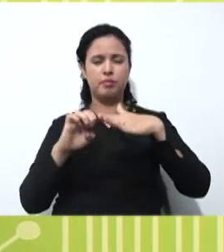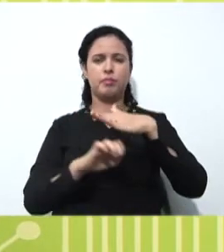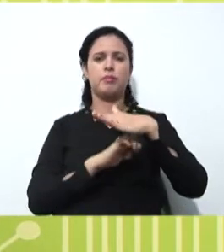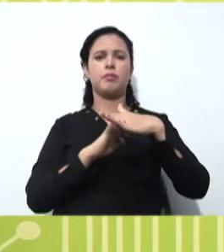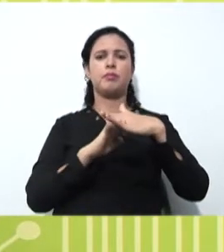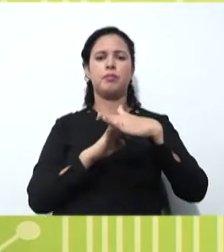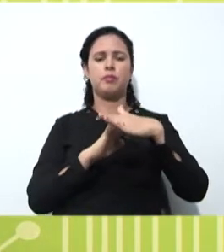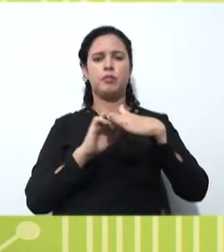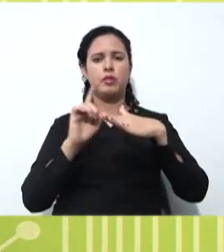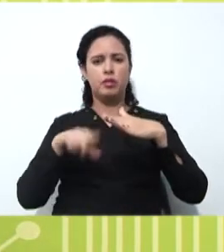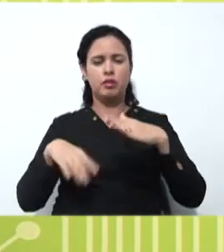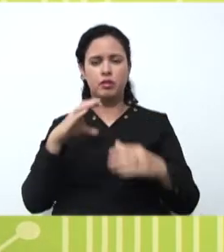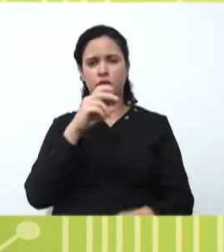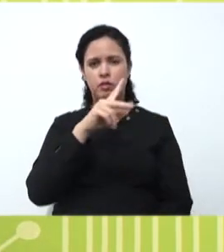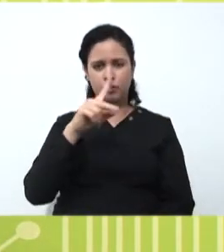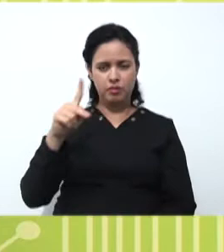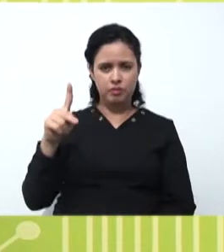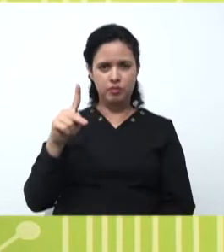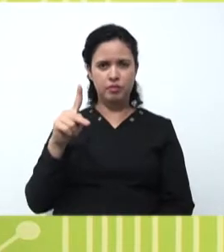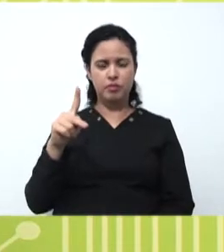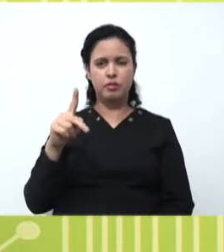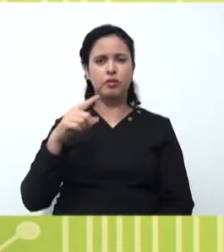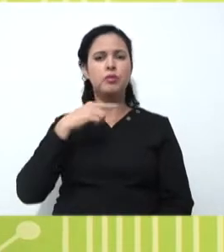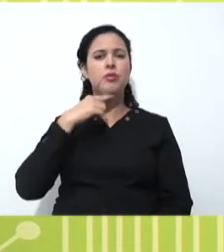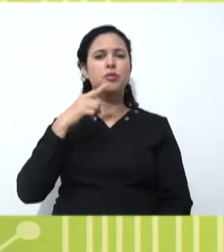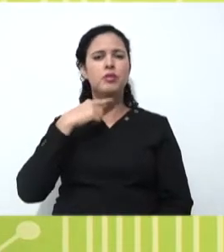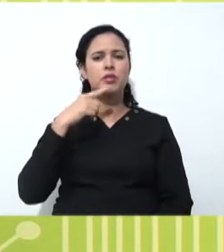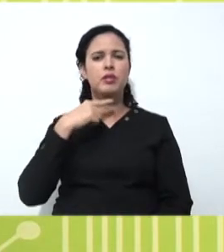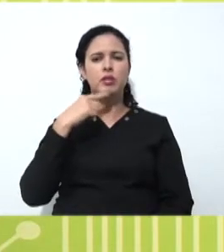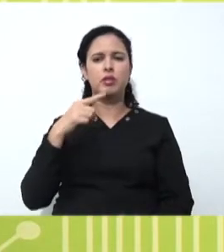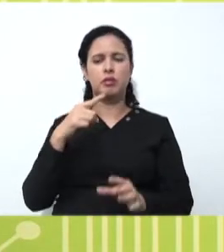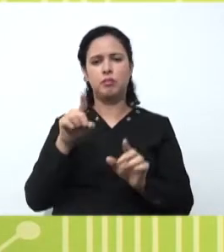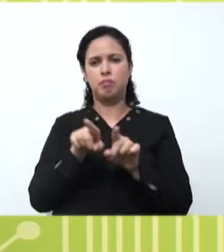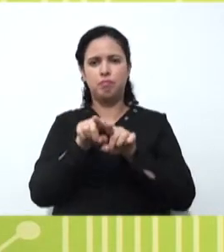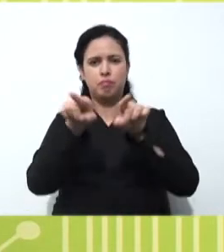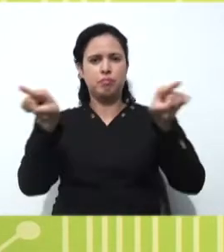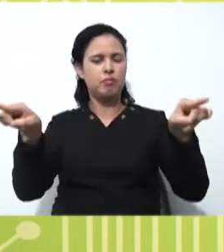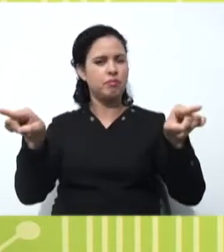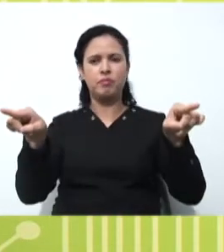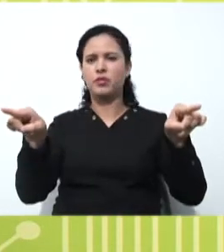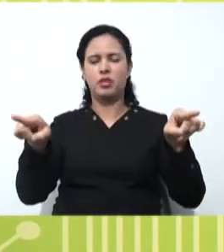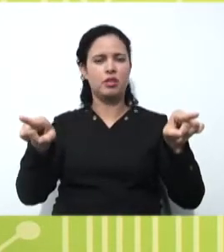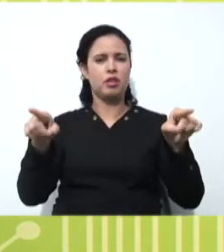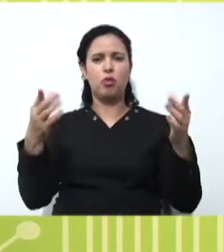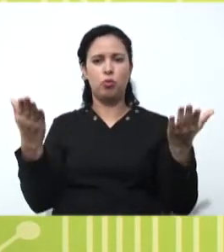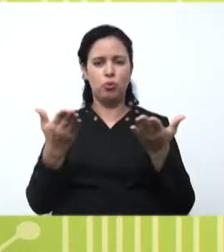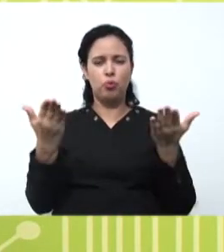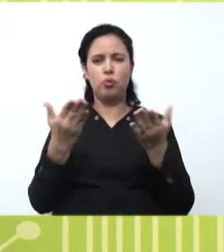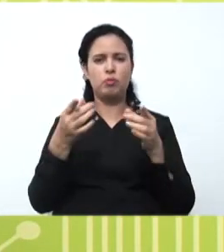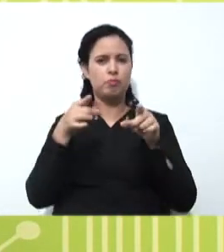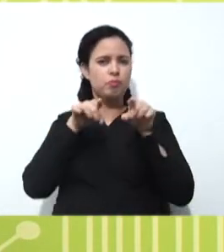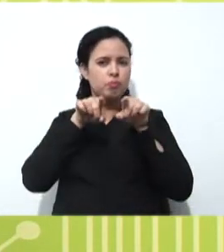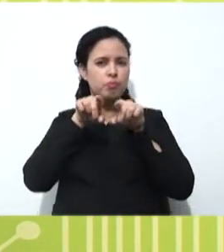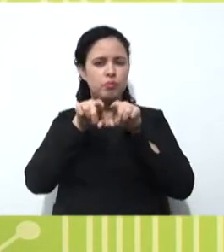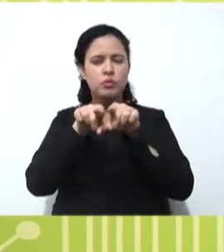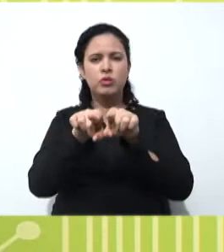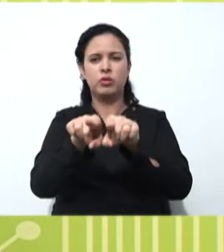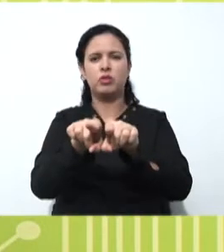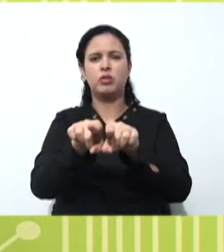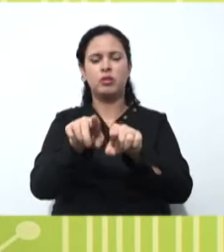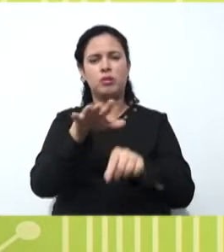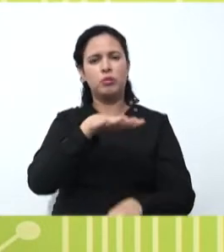Das cooperativas, e não tem como caminhar separado. Hoje, nós estamos num